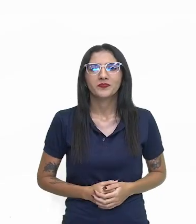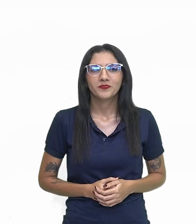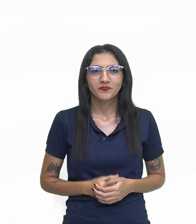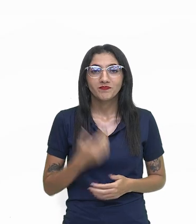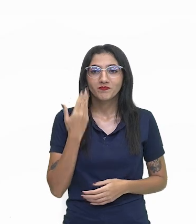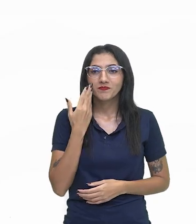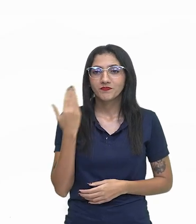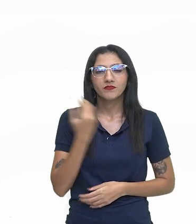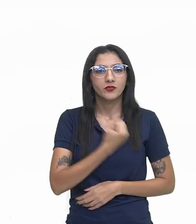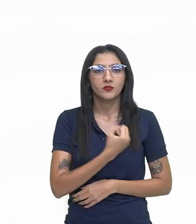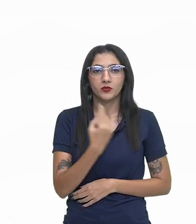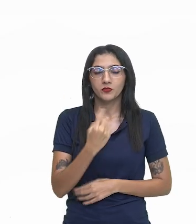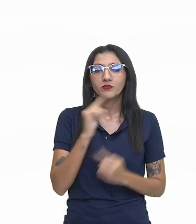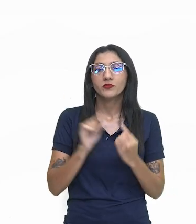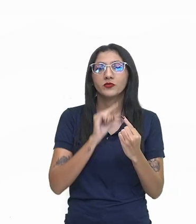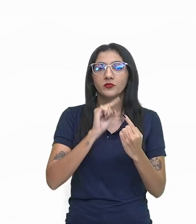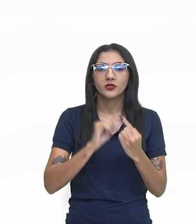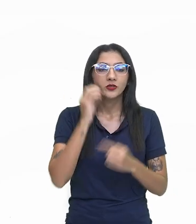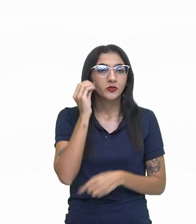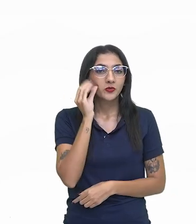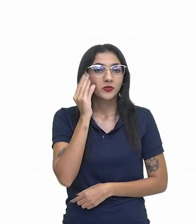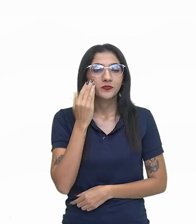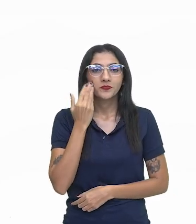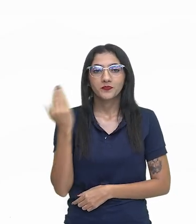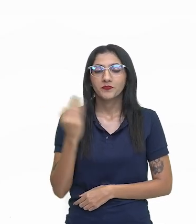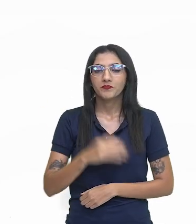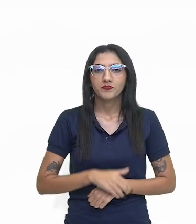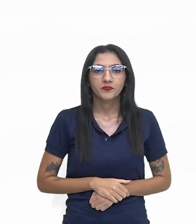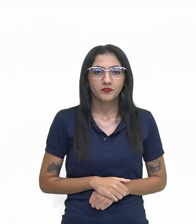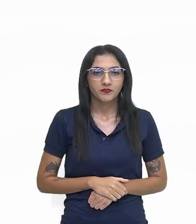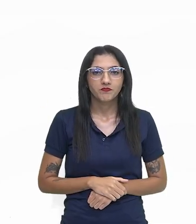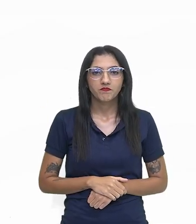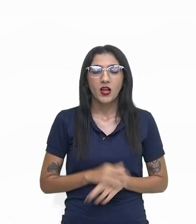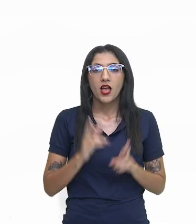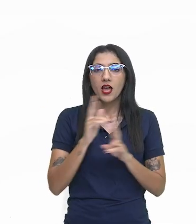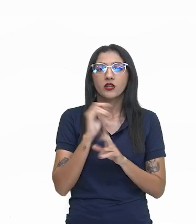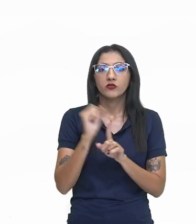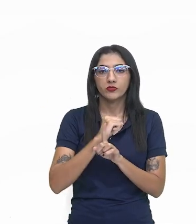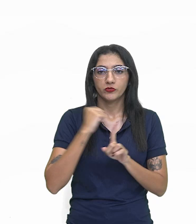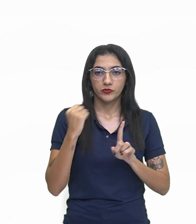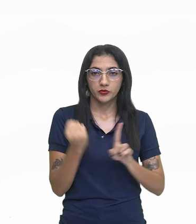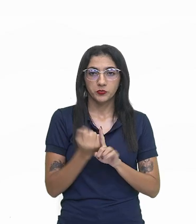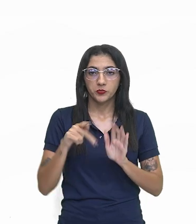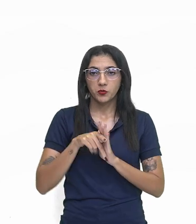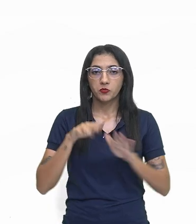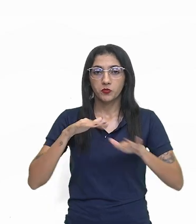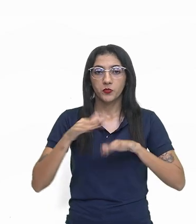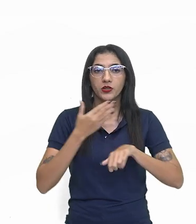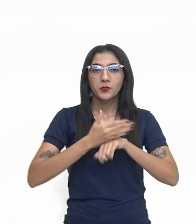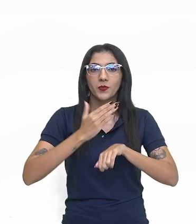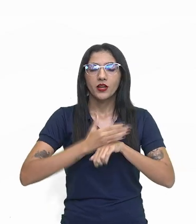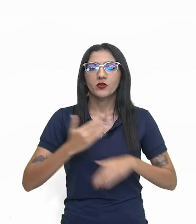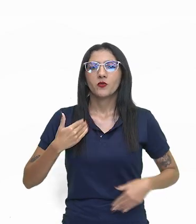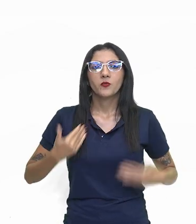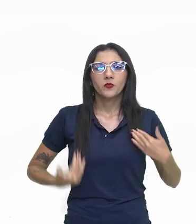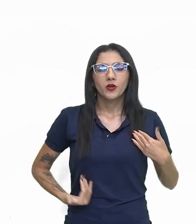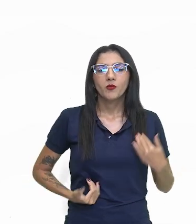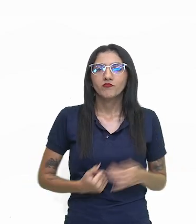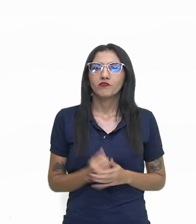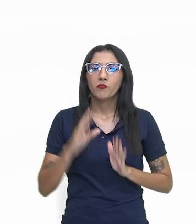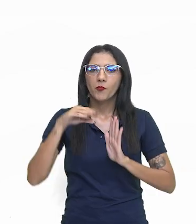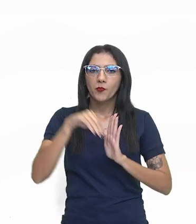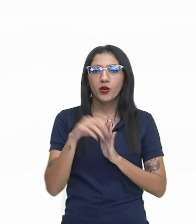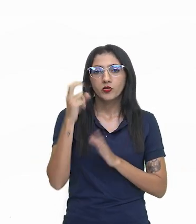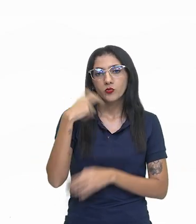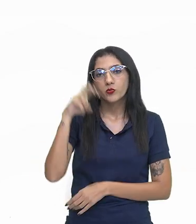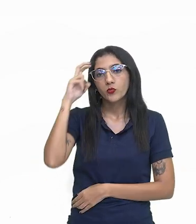hoje. Aula 1, objeto de conhecimento. Funções sociais dos movimentos e das práticas corporais da